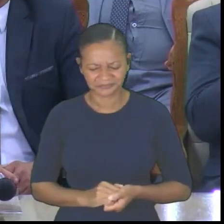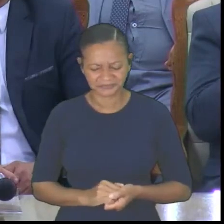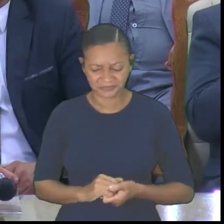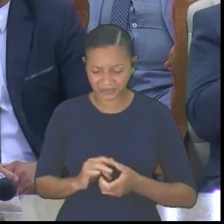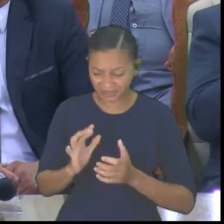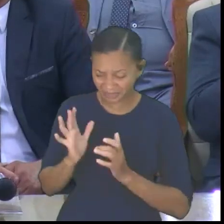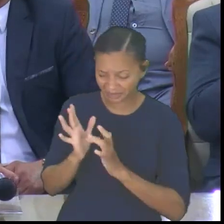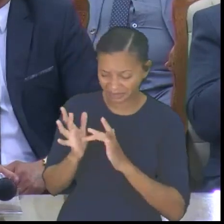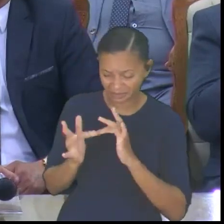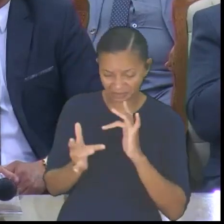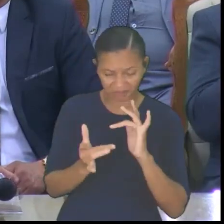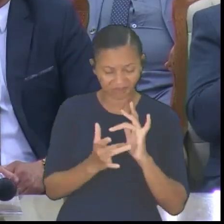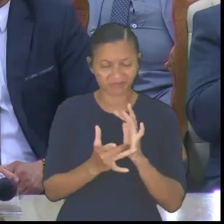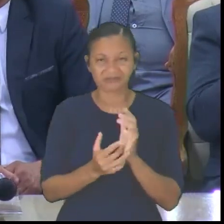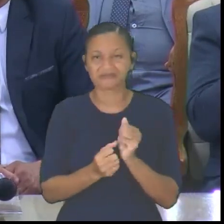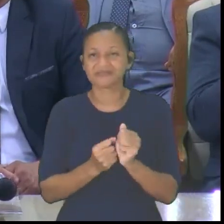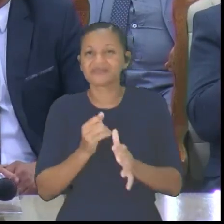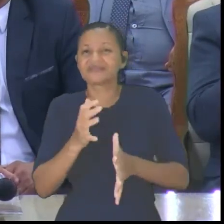Jesus não está dizendo aqui,